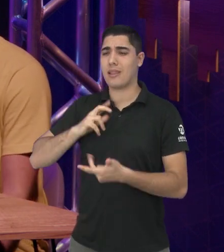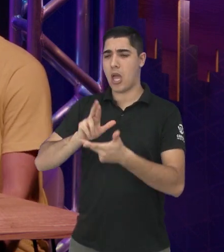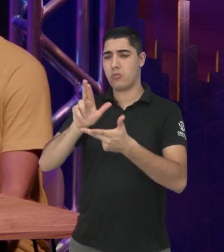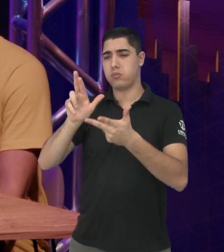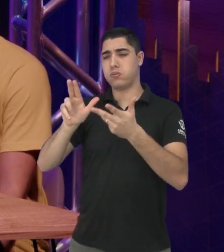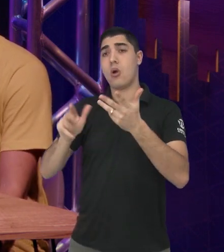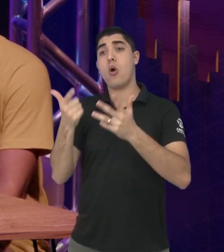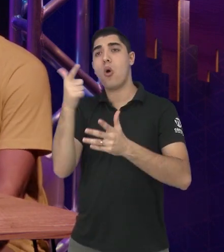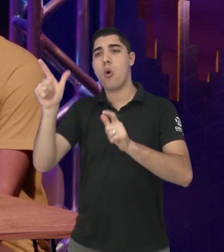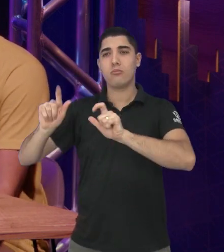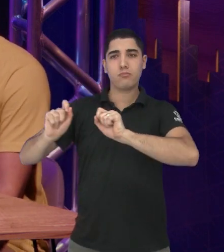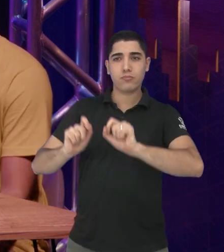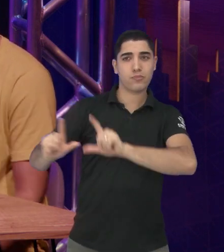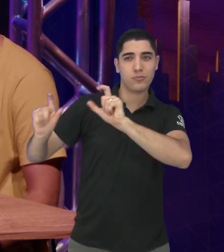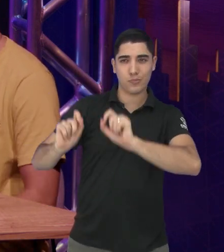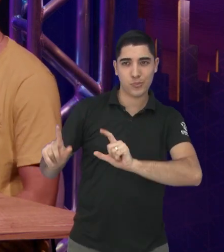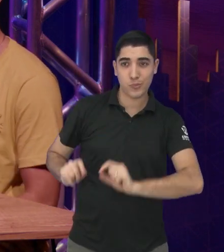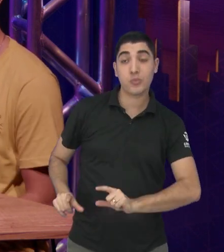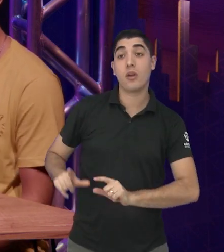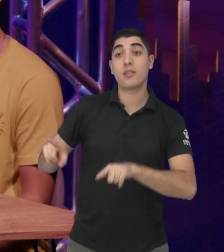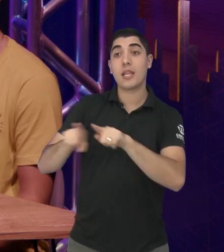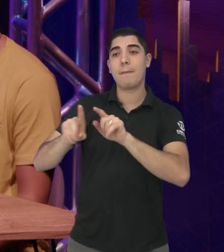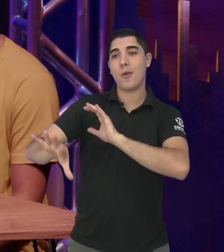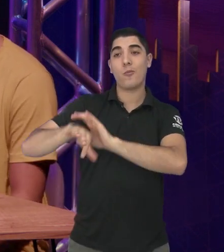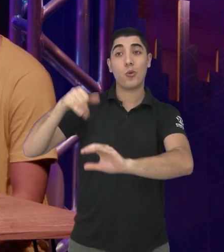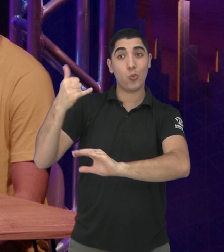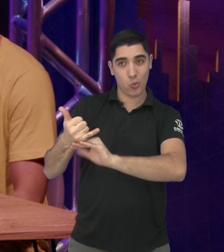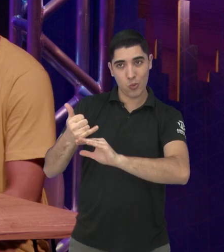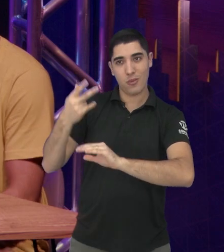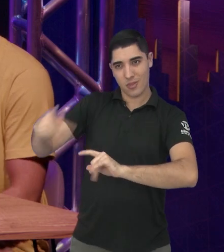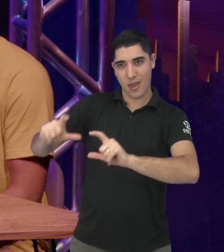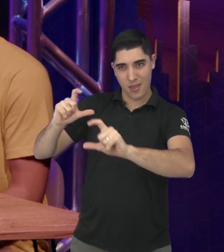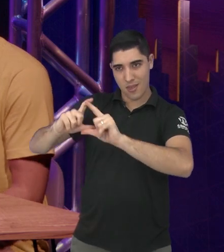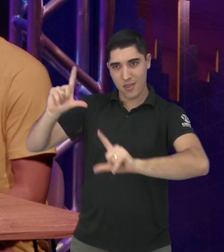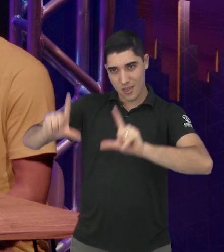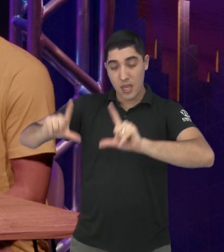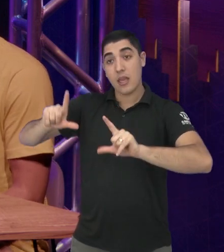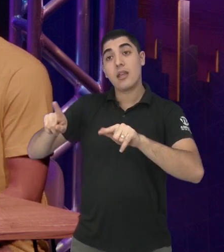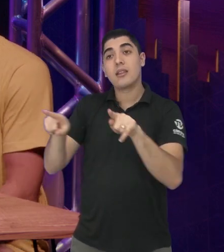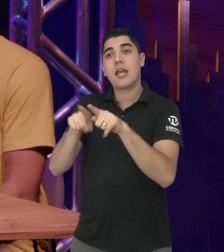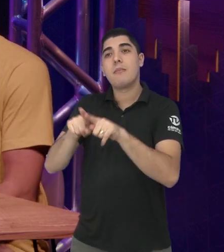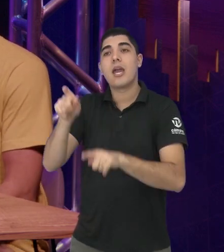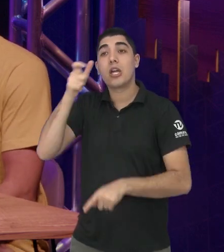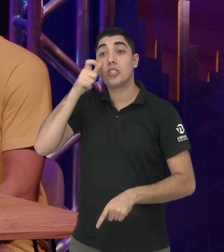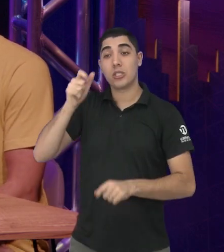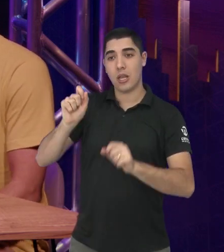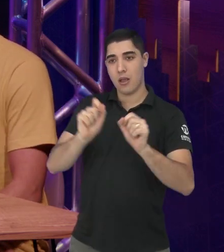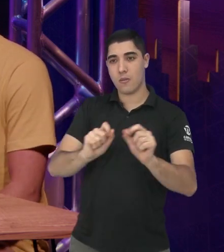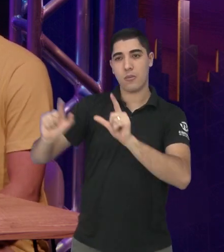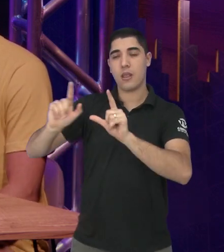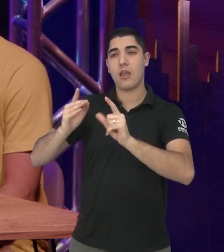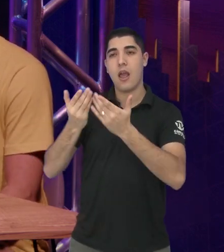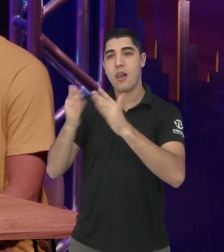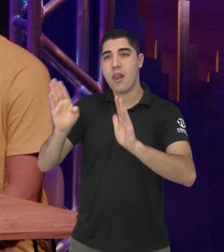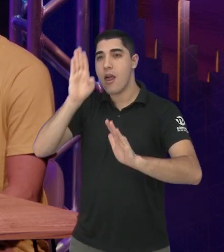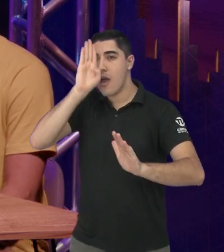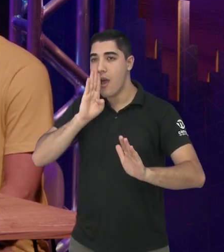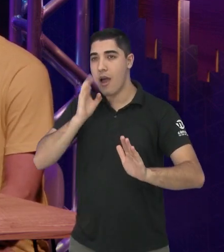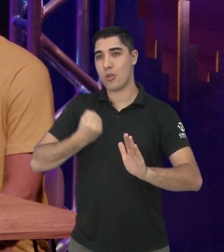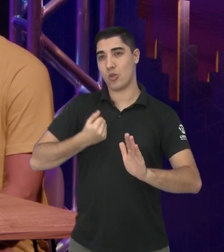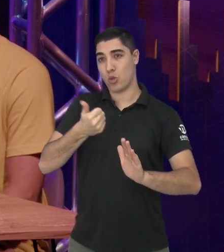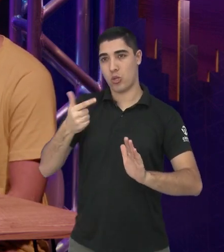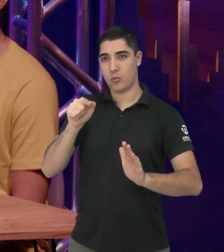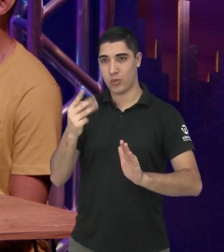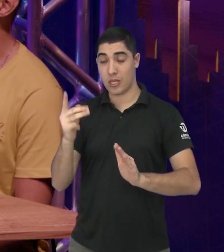outros programas aqui na nossa timeline, no YouTube da TV Câmara, e também assistir a gente no canal